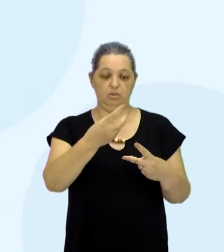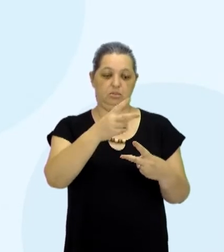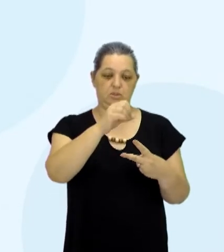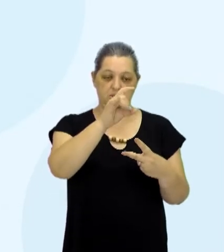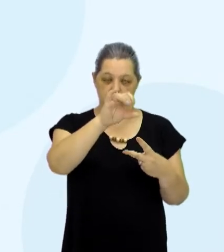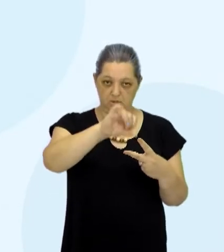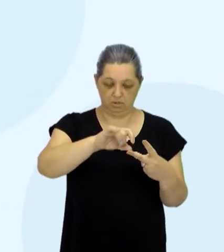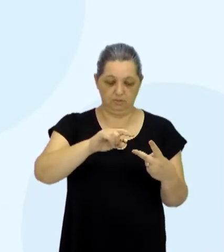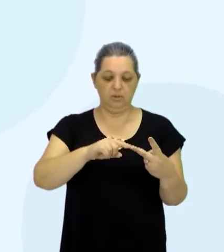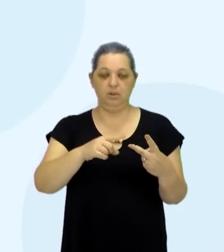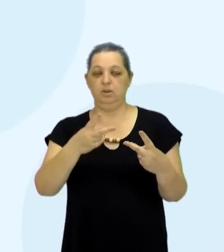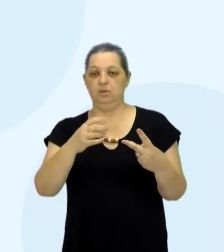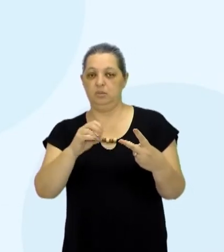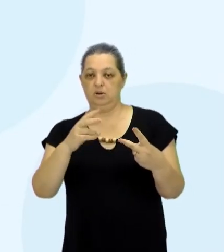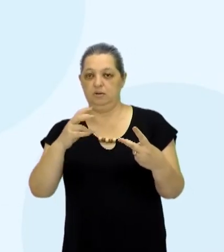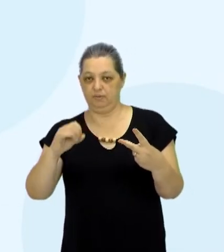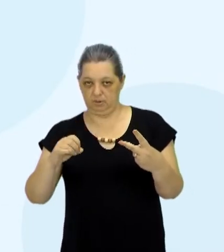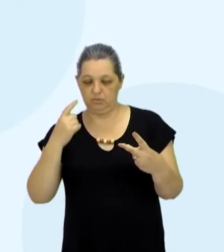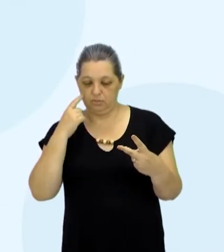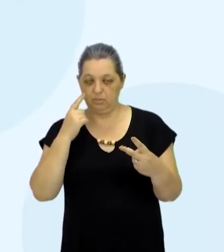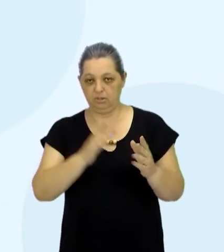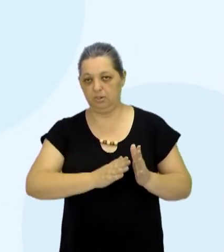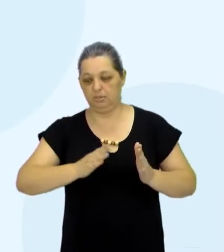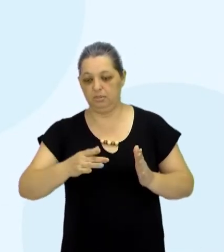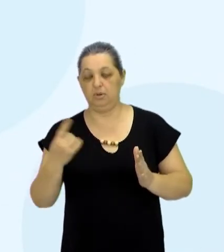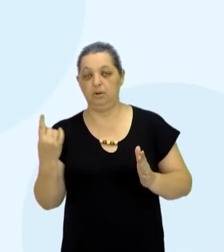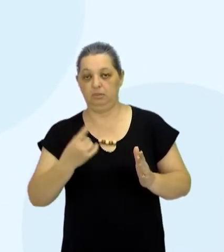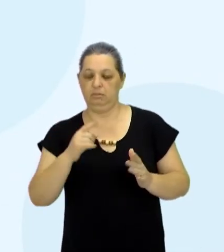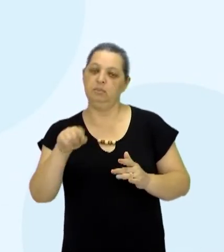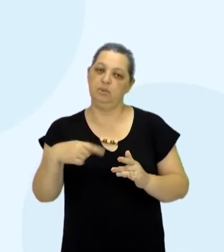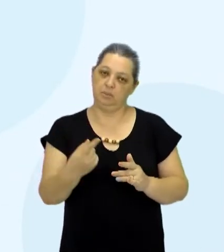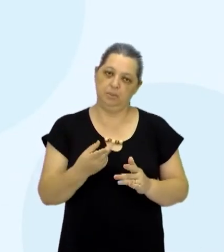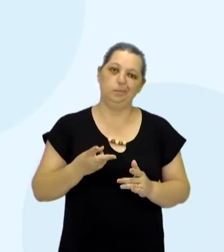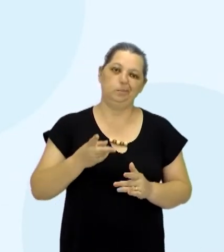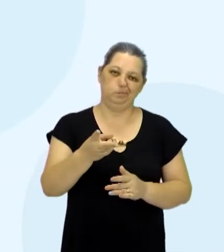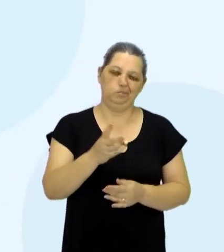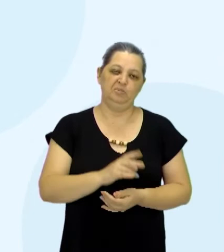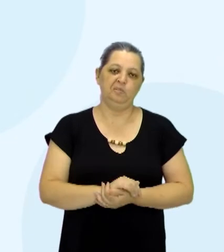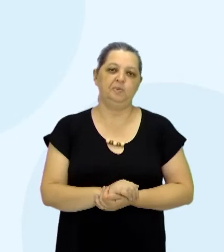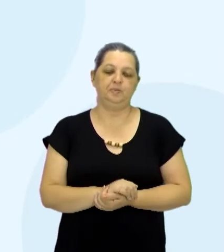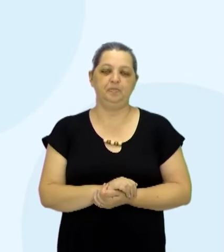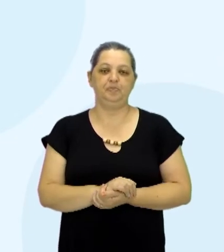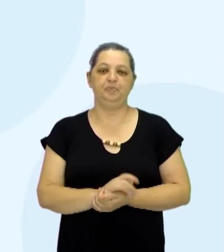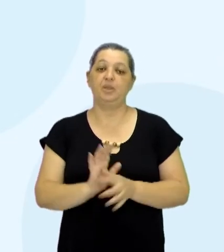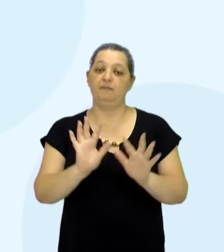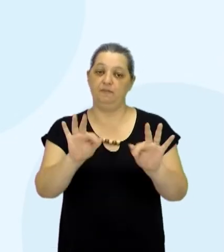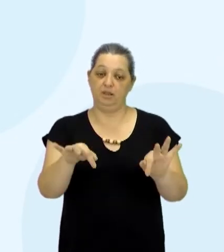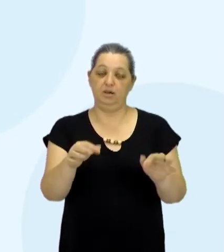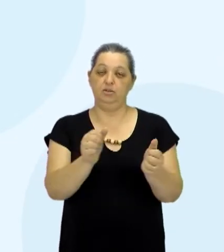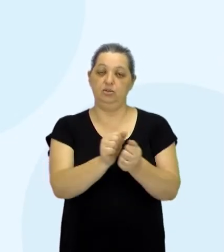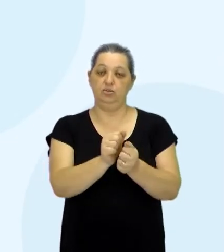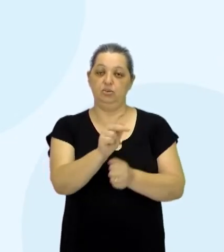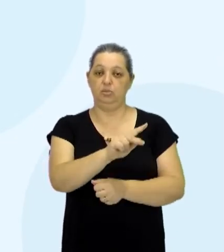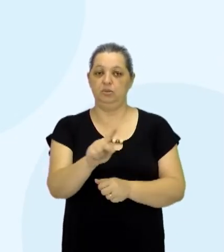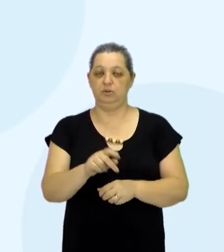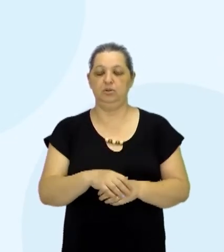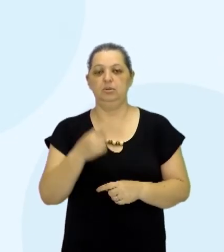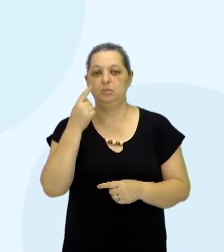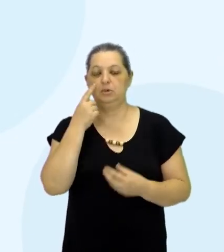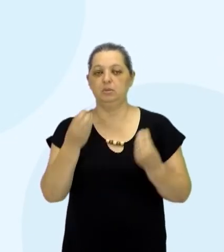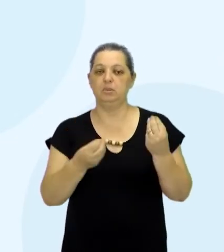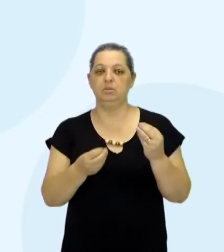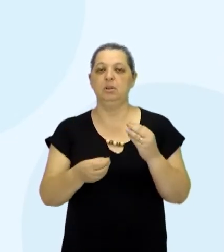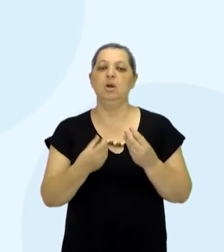1? Nem sei se vai dar tempo de fazer as duas, tá? Mas eu vou começar e aí qualquer coisa você finaliza com o seu professor. A parte 1 é porque eu quero saber a tarifa